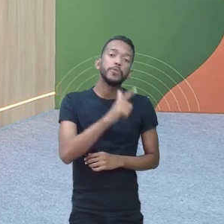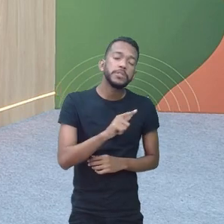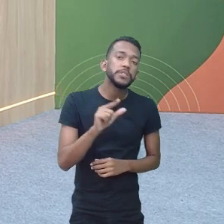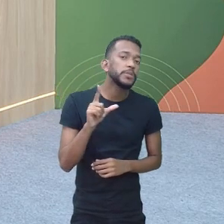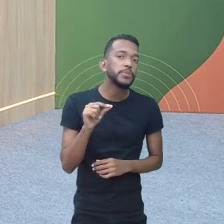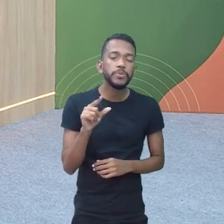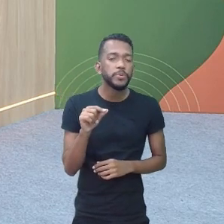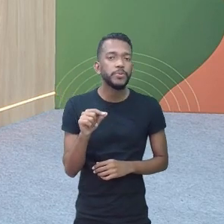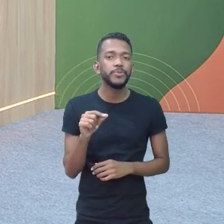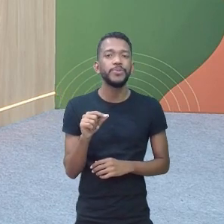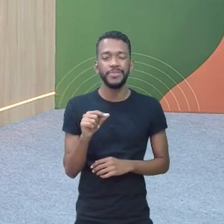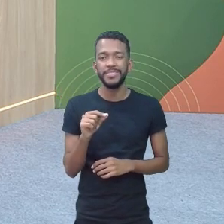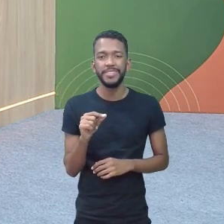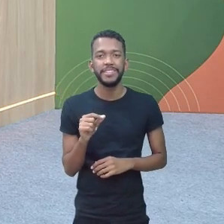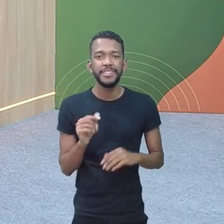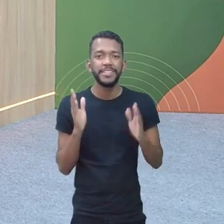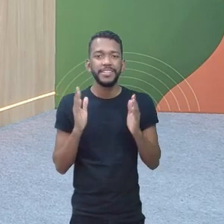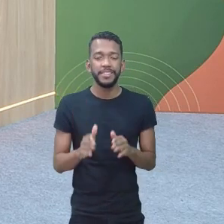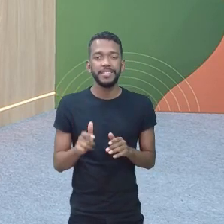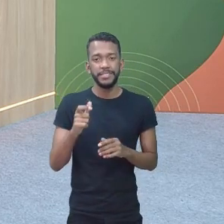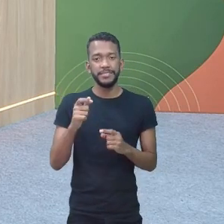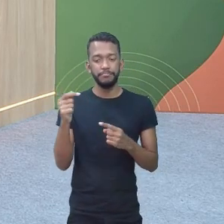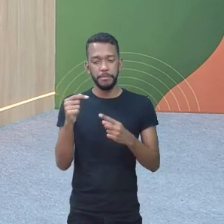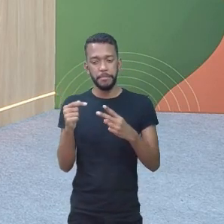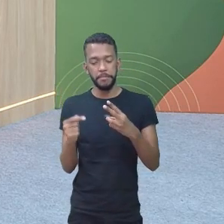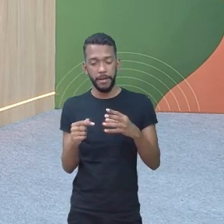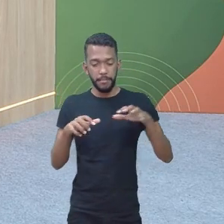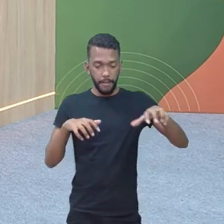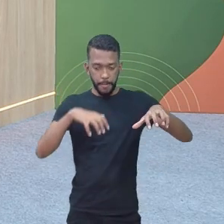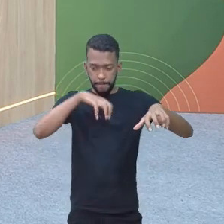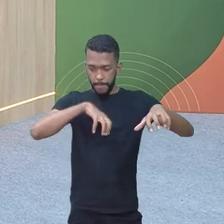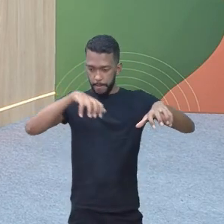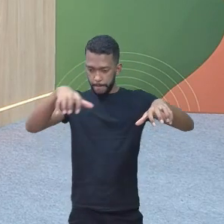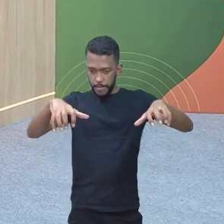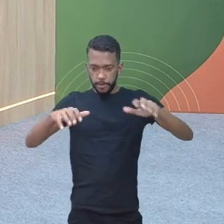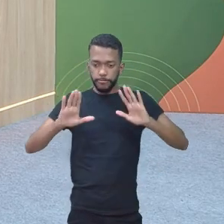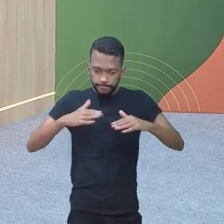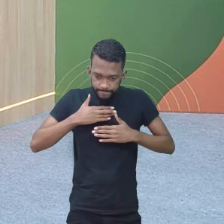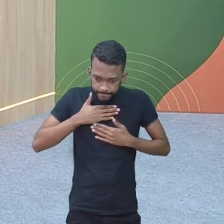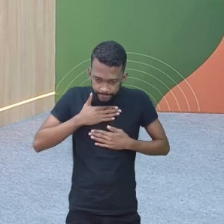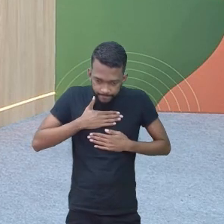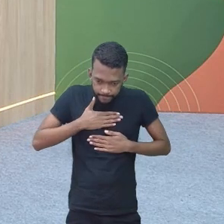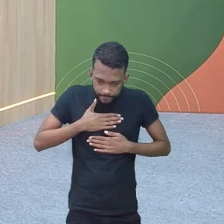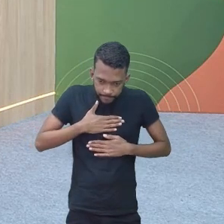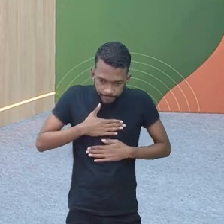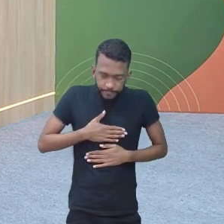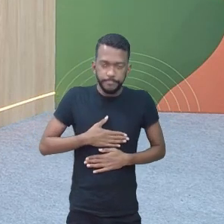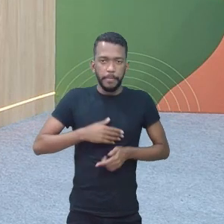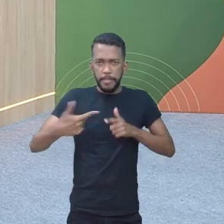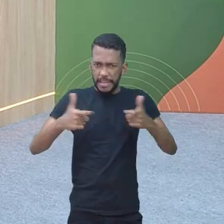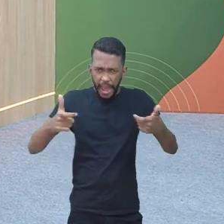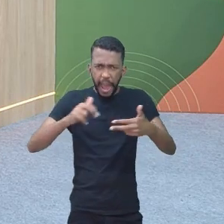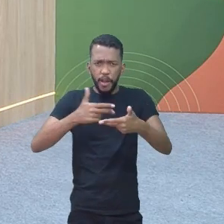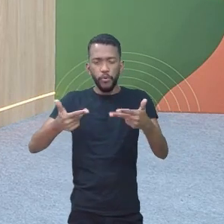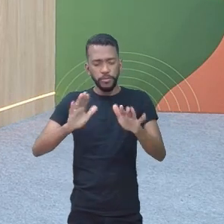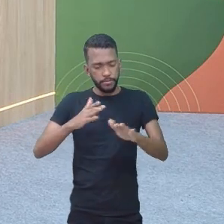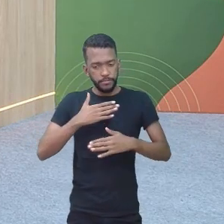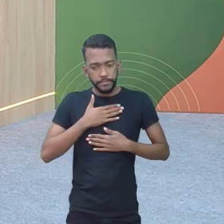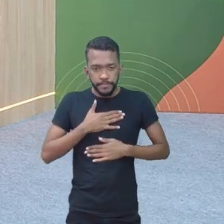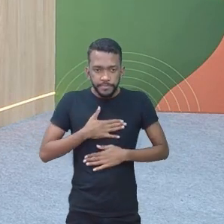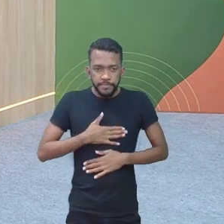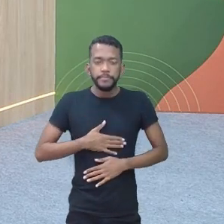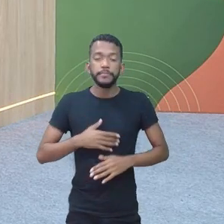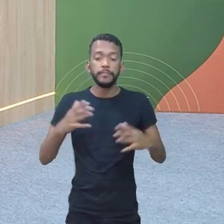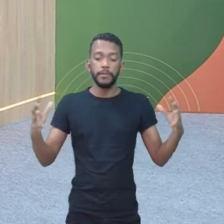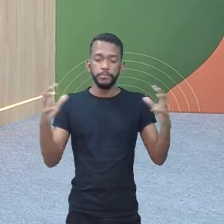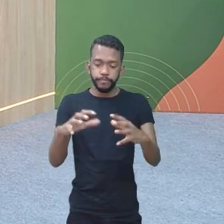eles conseguiram fazer com que esses três reinos ele desse uma trégua para que os eventos ocorressem. Coisa que